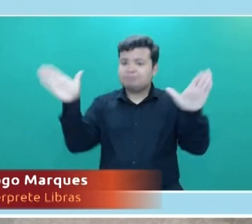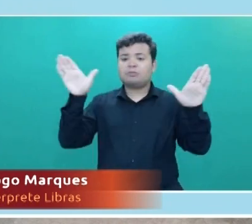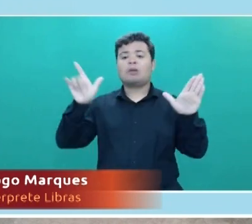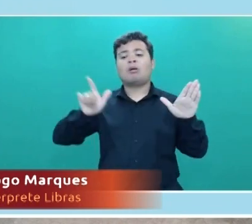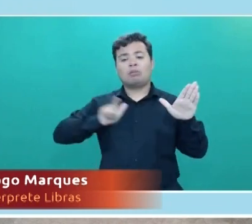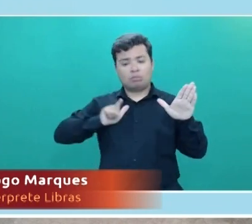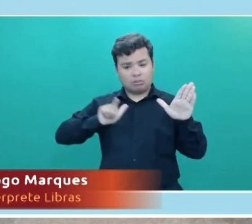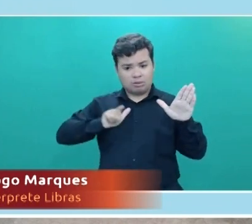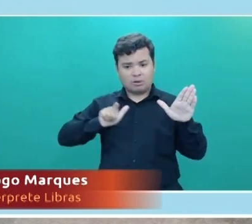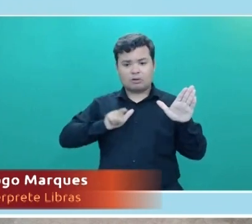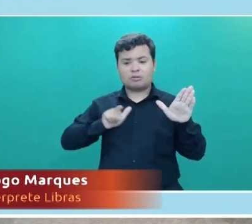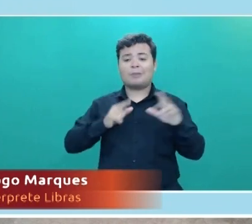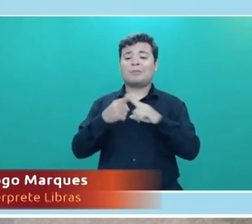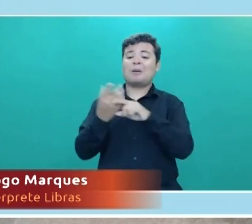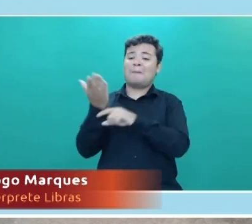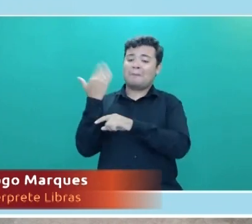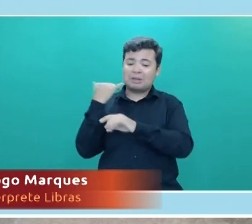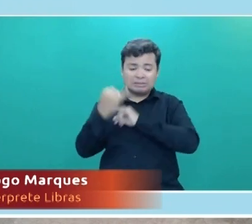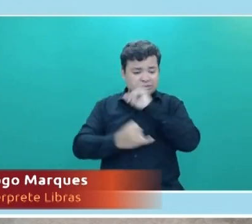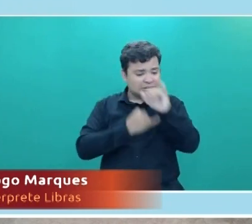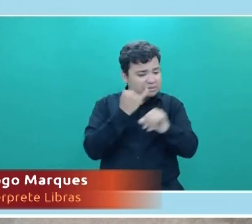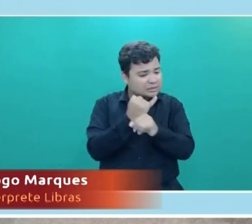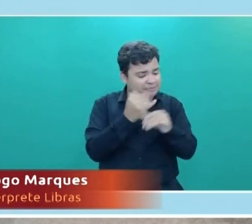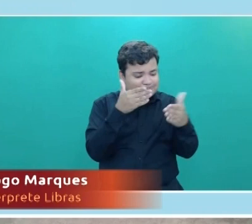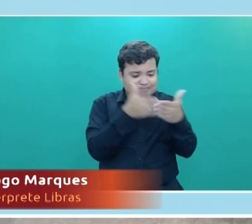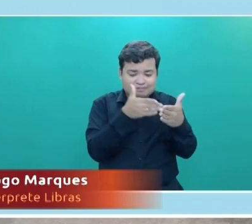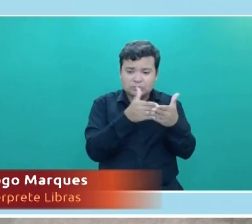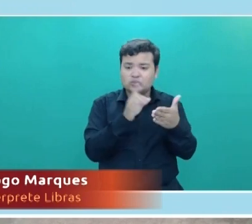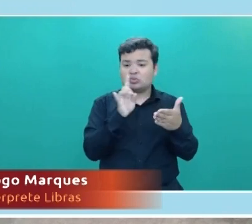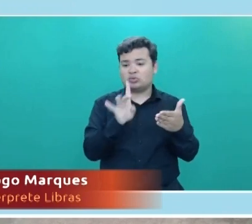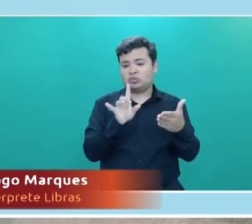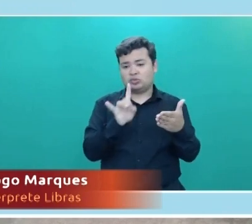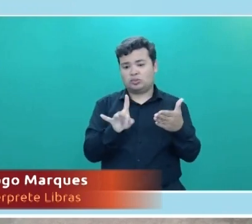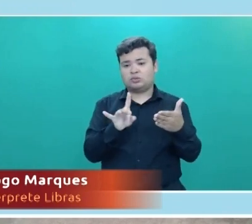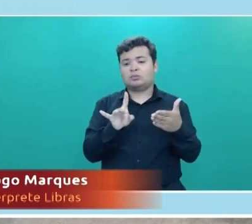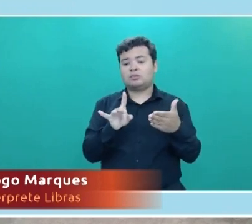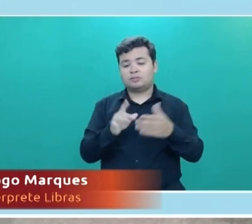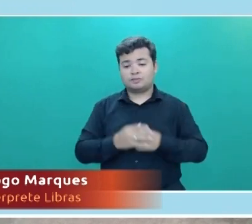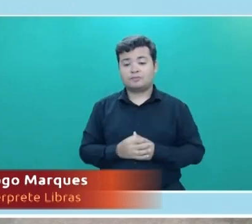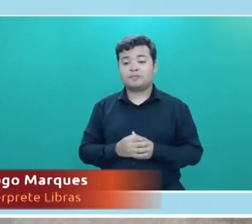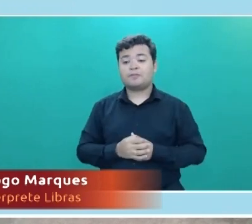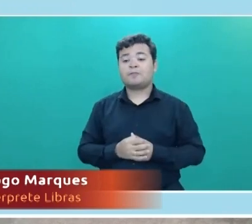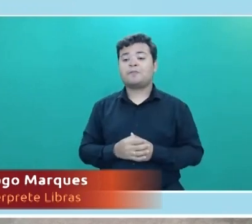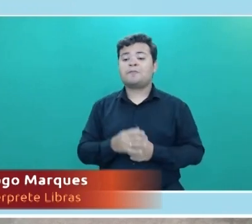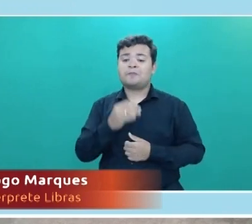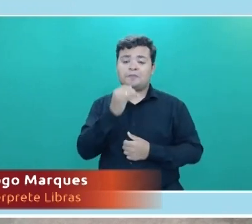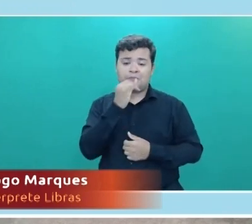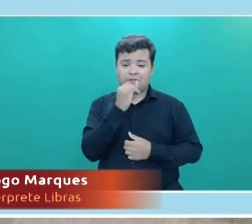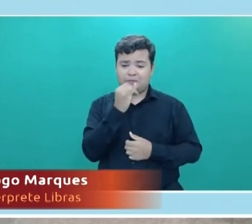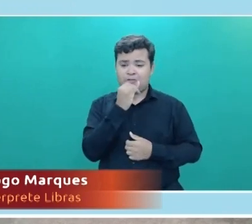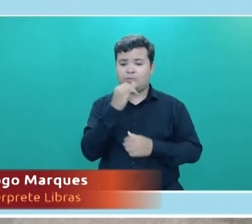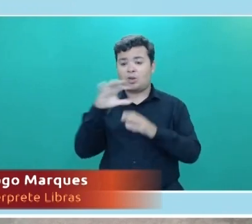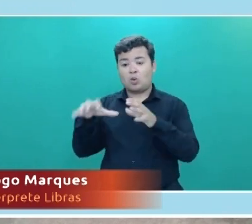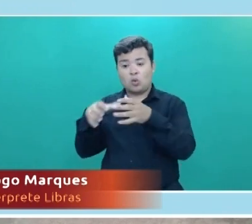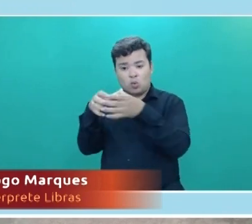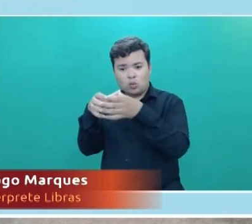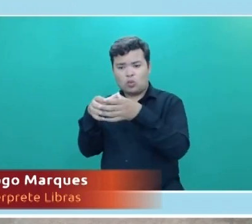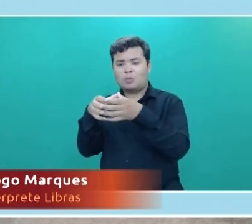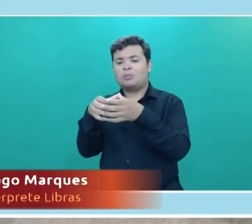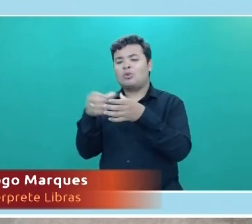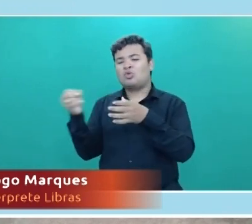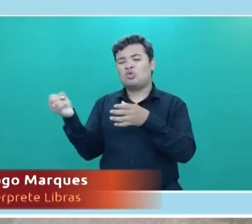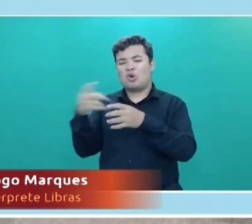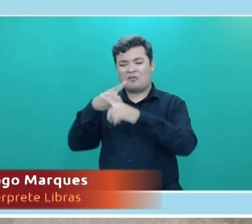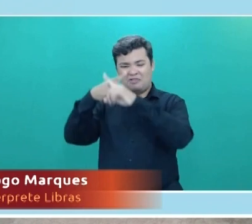perímetros eram muito reduzidos ao seu perímetro físico, né? Até para o alcance de ideias. Então, por exemplo, um grupo neonazista,